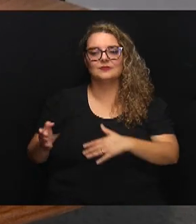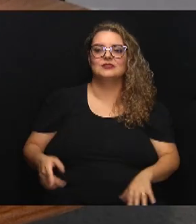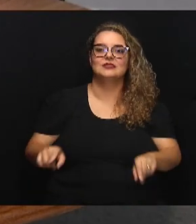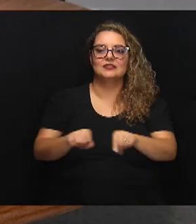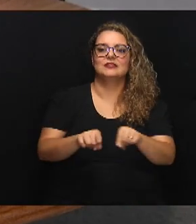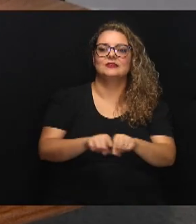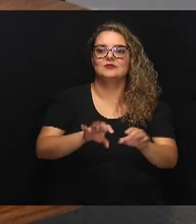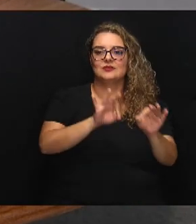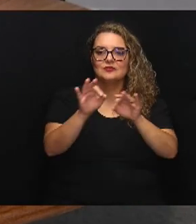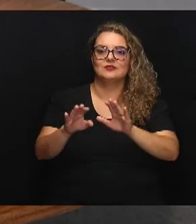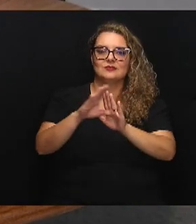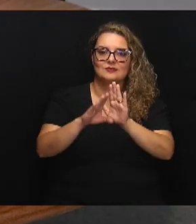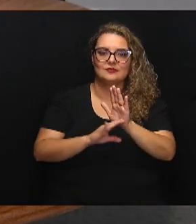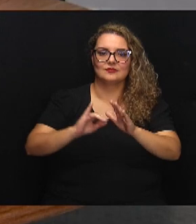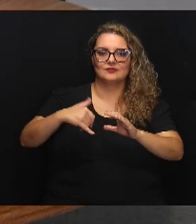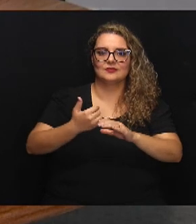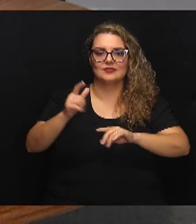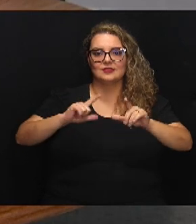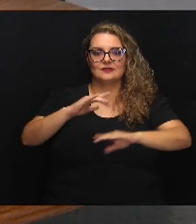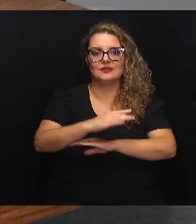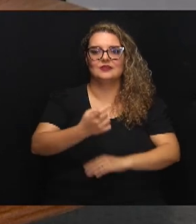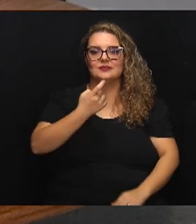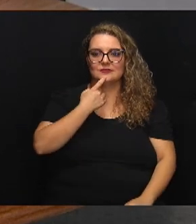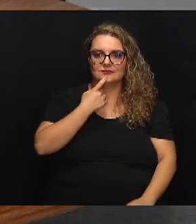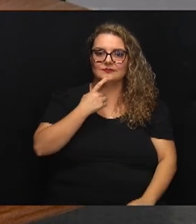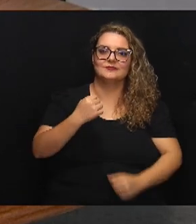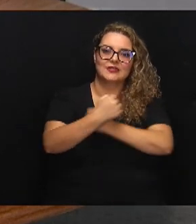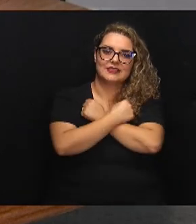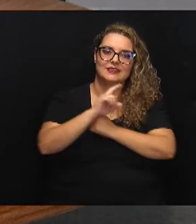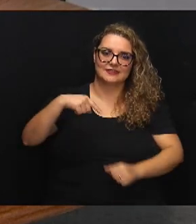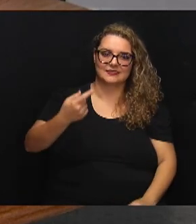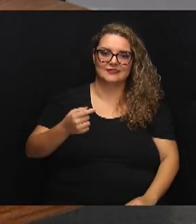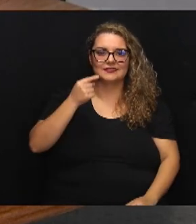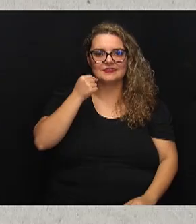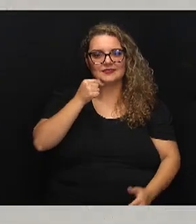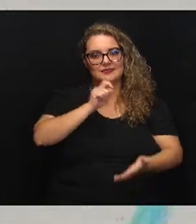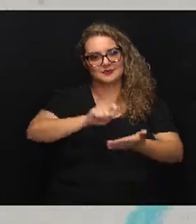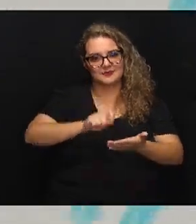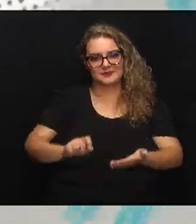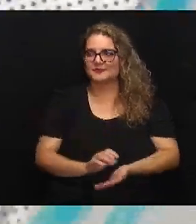nossa programação no YouTube TV Câmara Campinas. Um abraço e até o próximo na ponta do lápis.